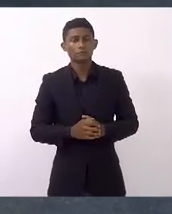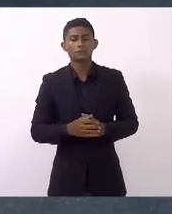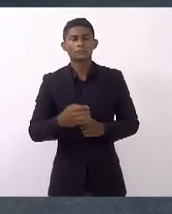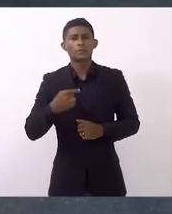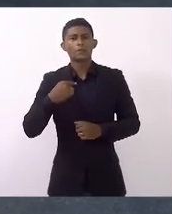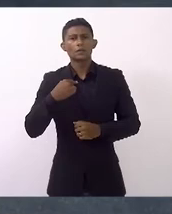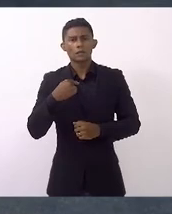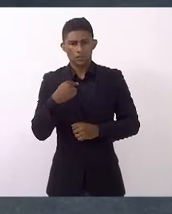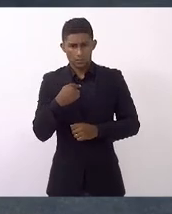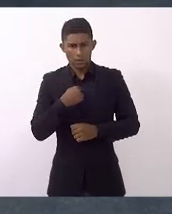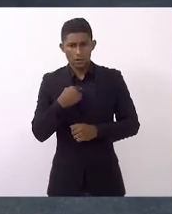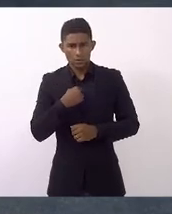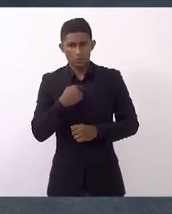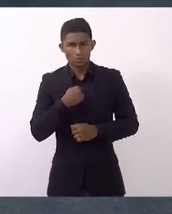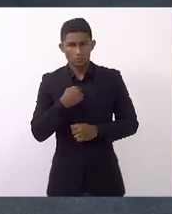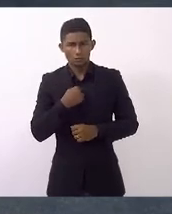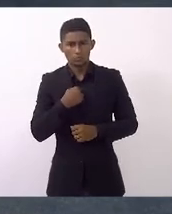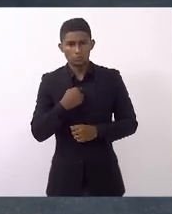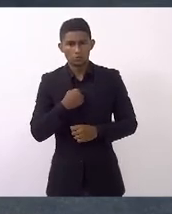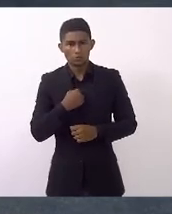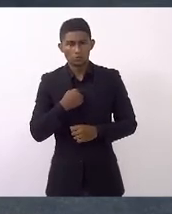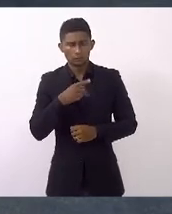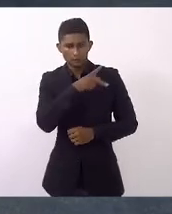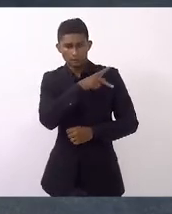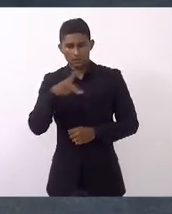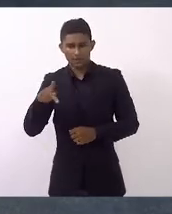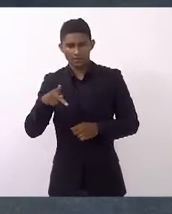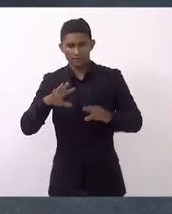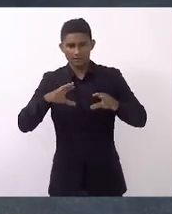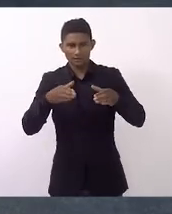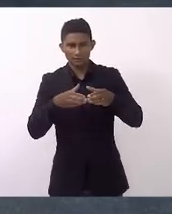tenho como presidente da CCJ